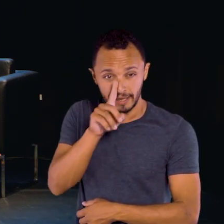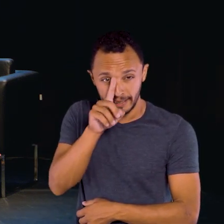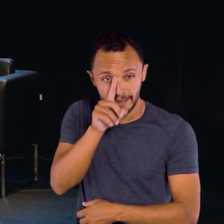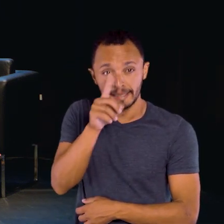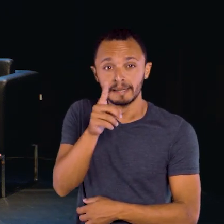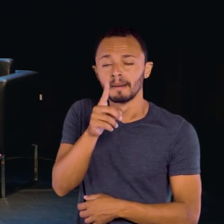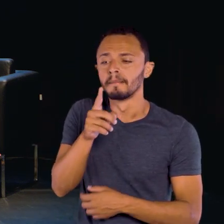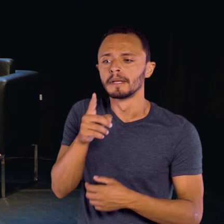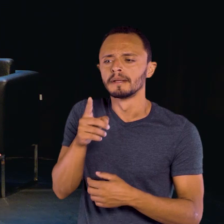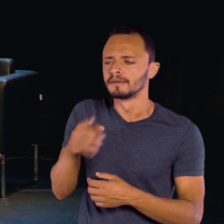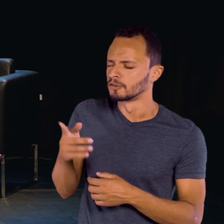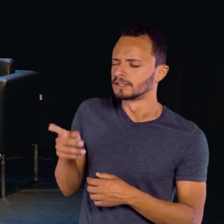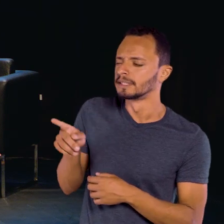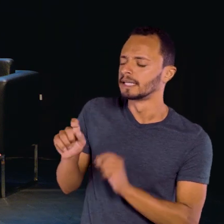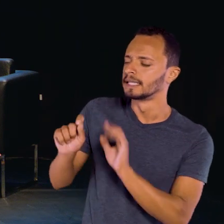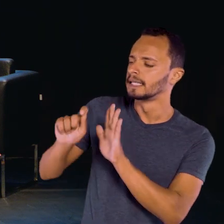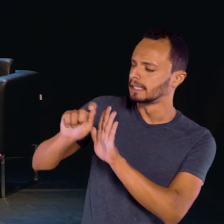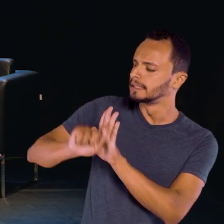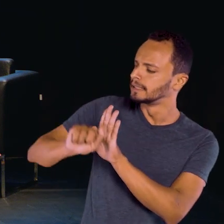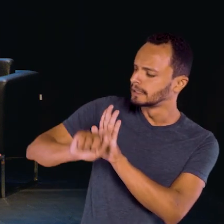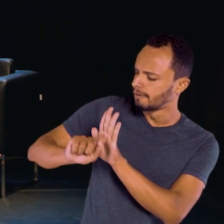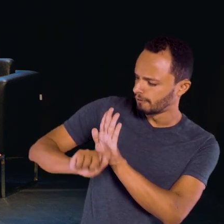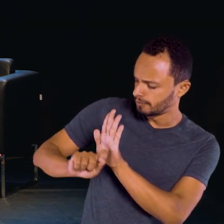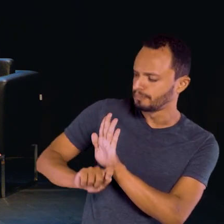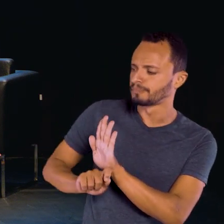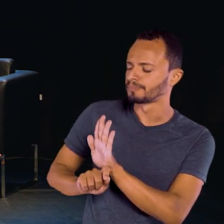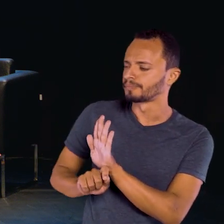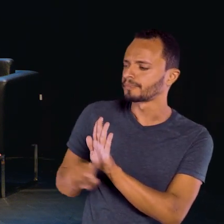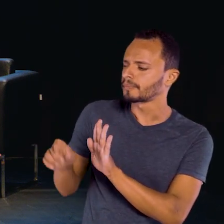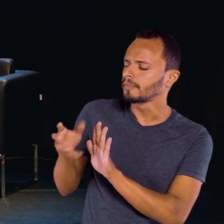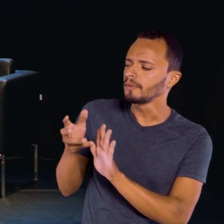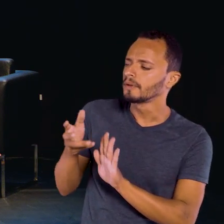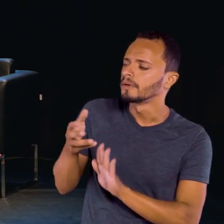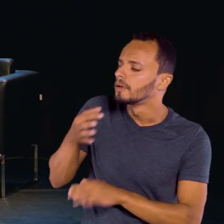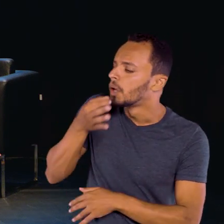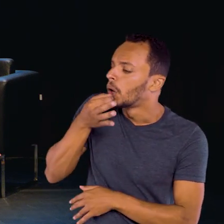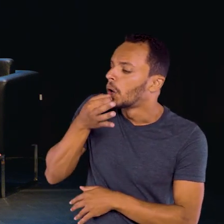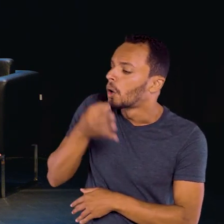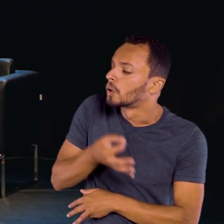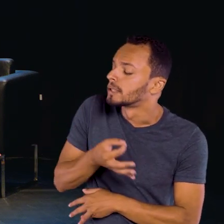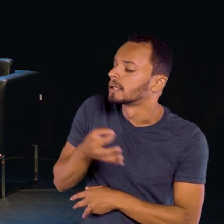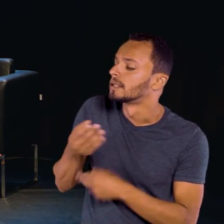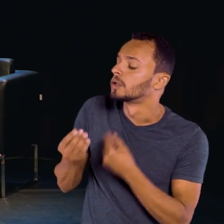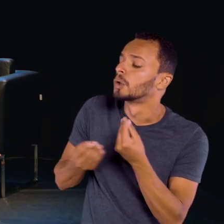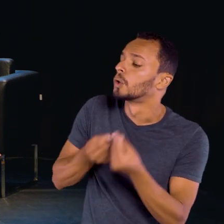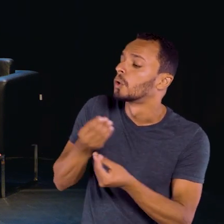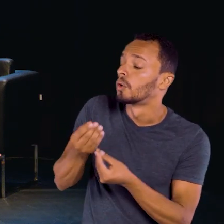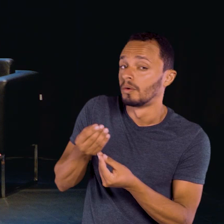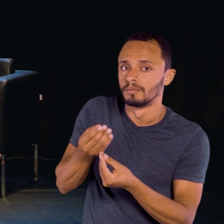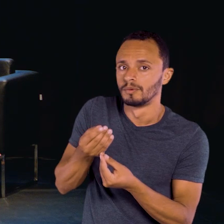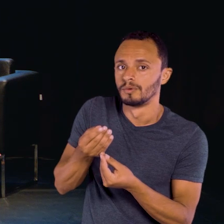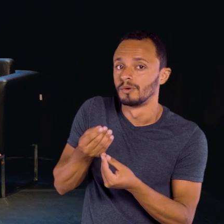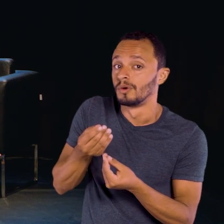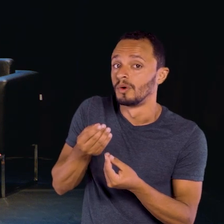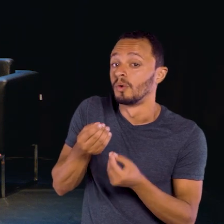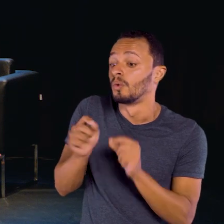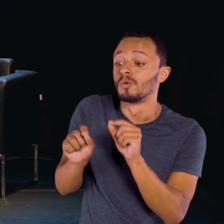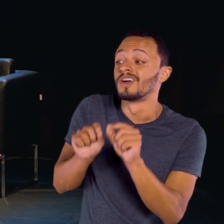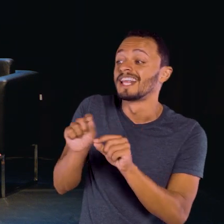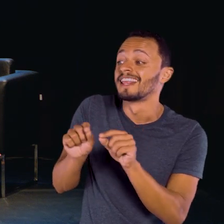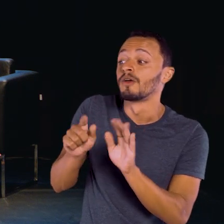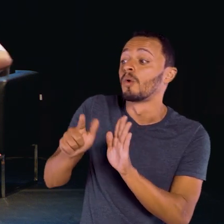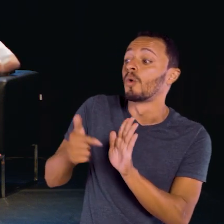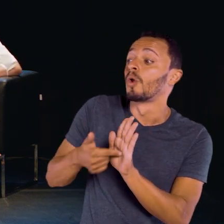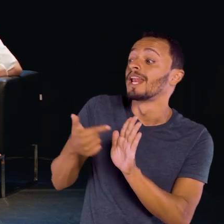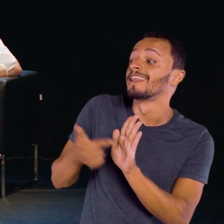escreveu. E me interessa muito, assim, eu queria que você contasse para as pessoas, claro, sem dar spoiler, o que é o